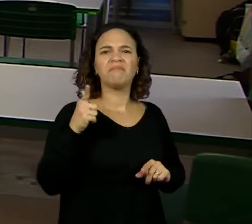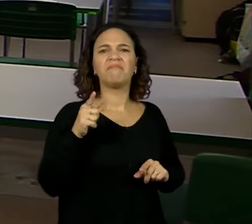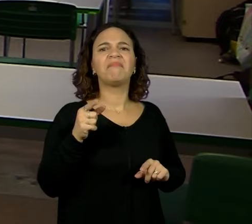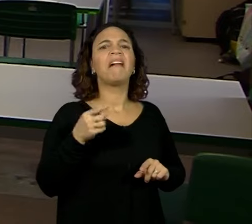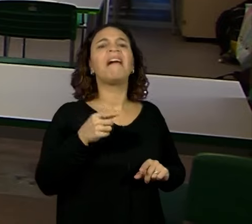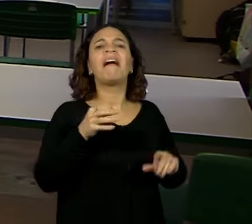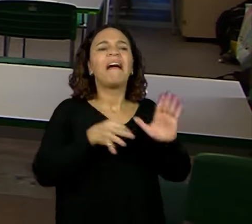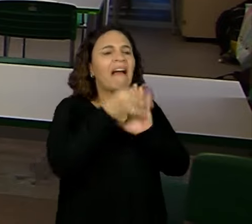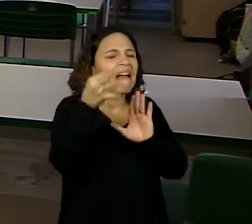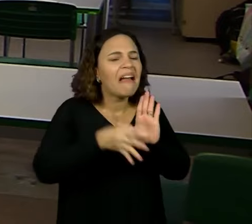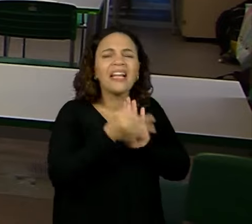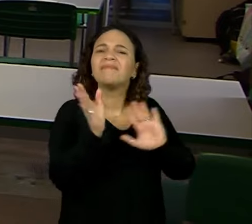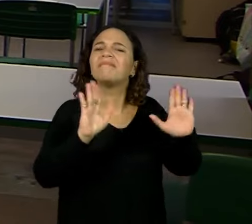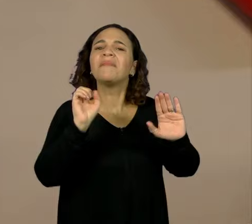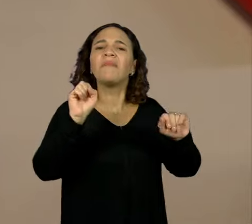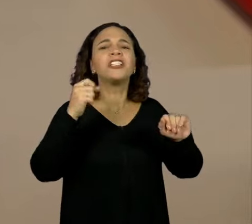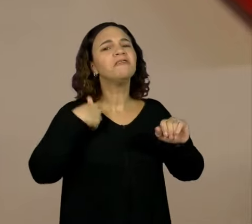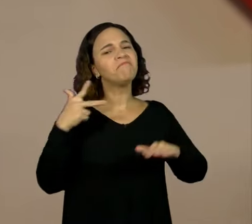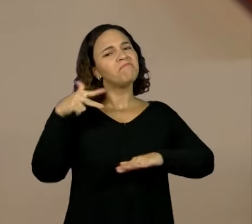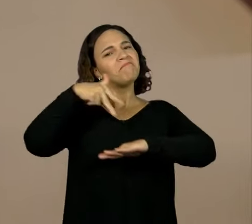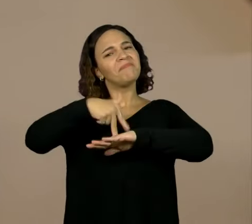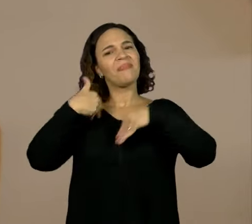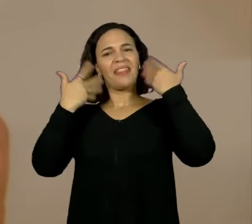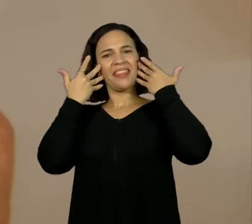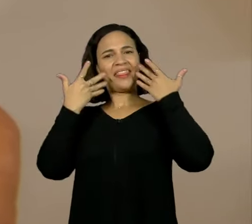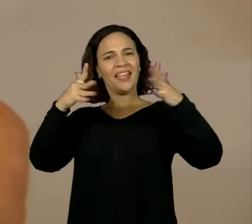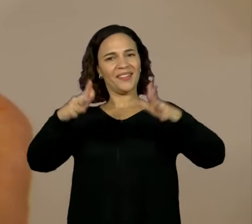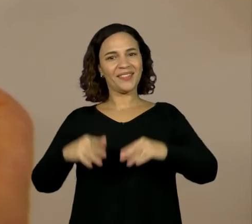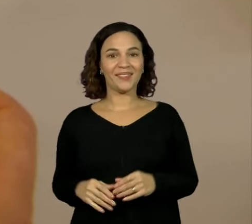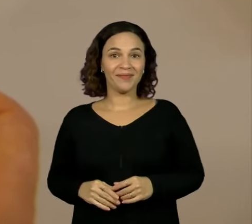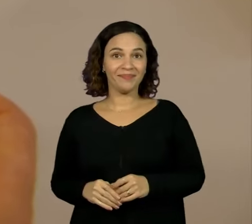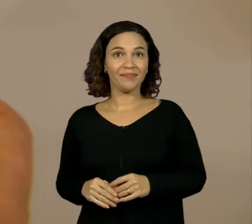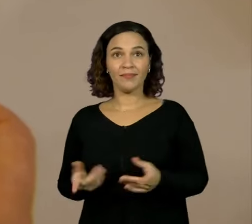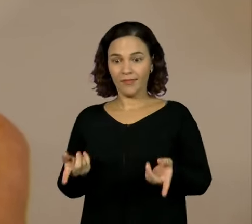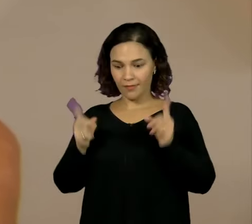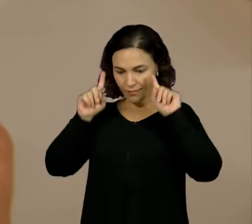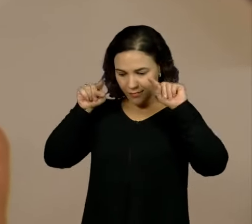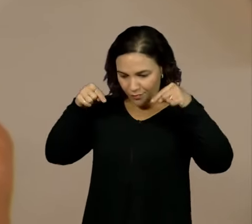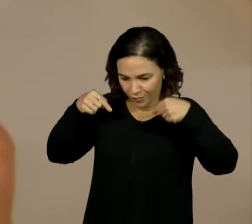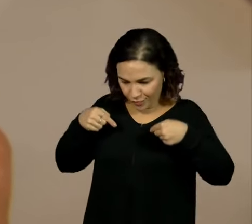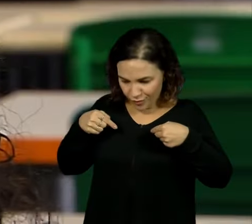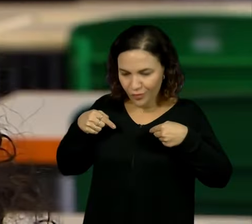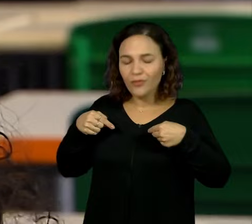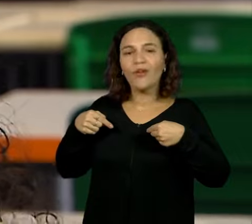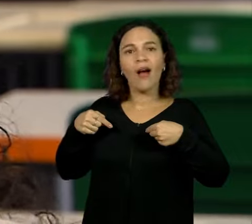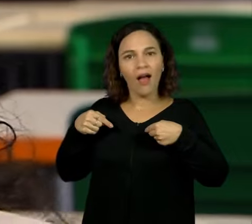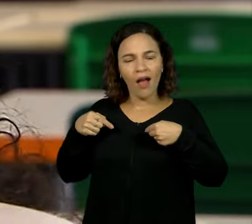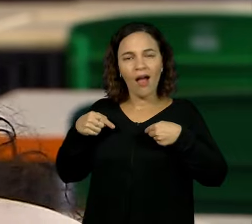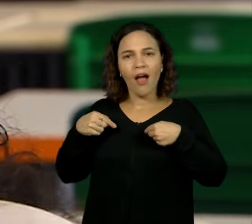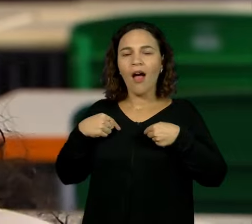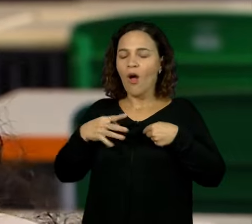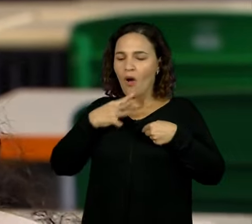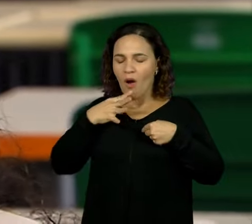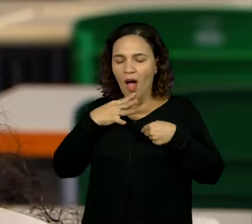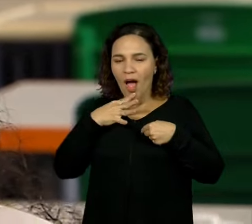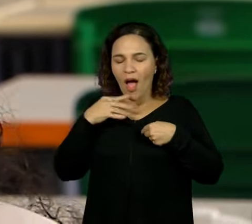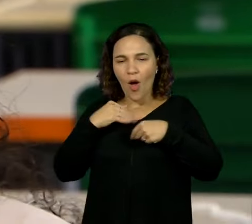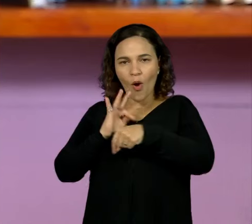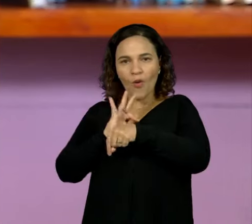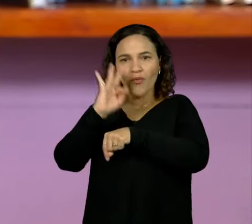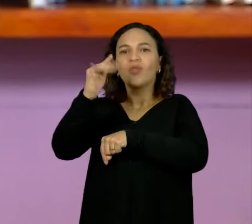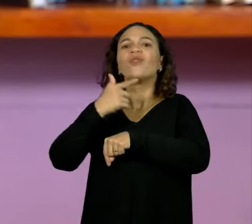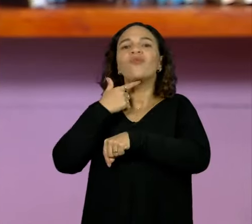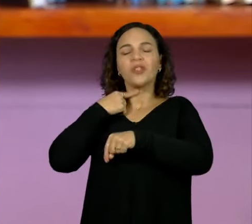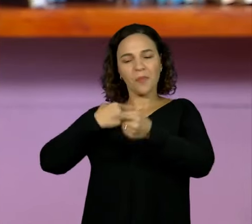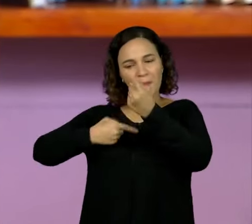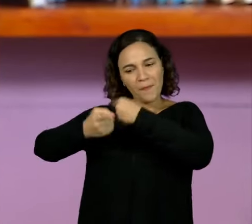então elas podem ser elas mesmas. Conhecer quem se é, para se tornar quem se deseja, e assim poder